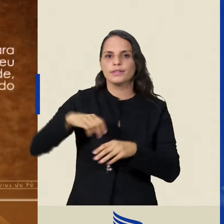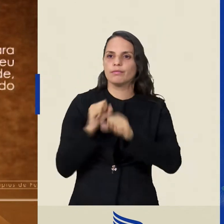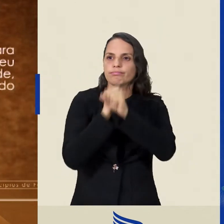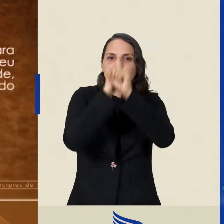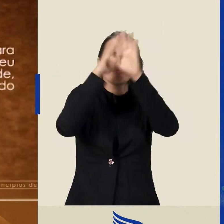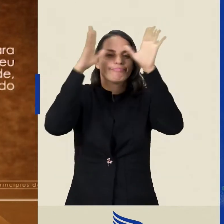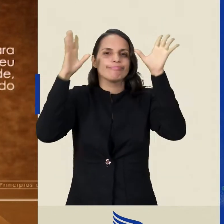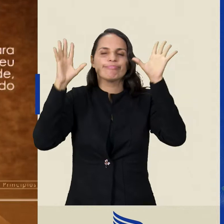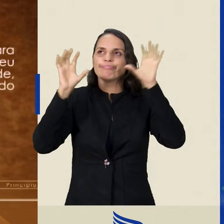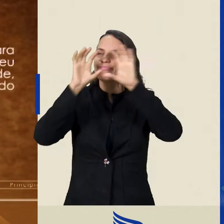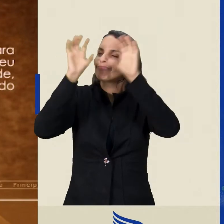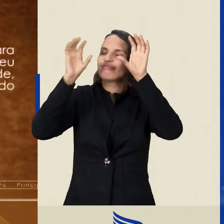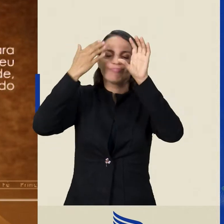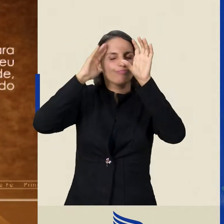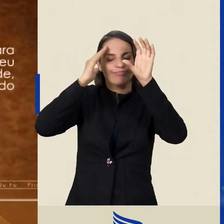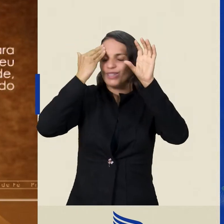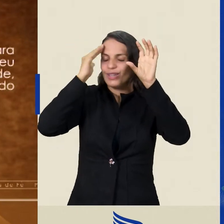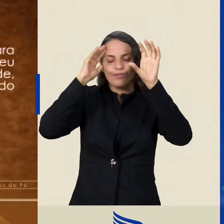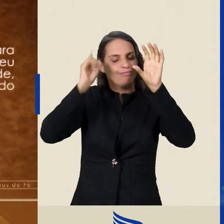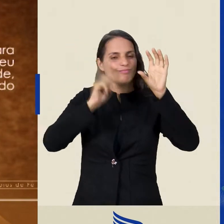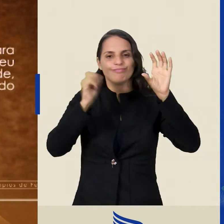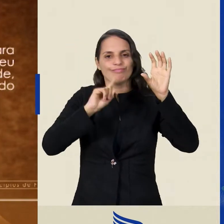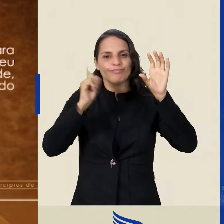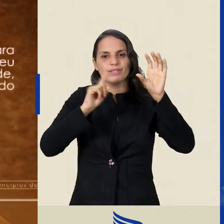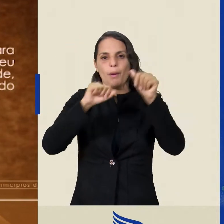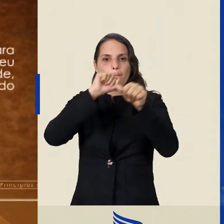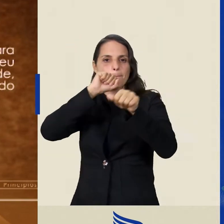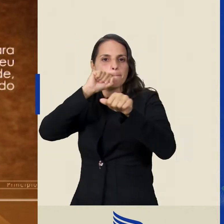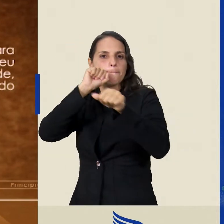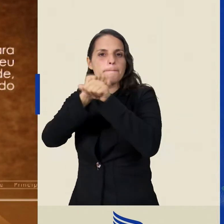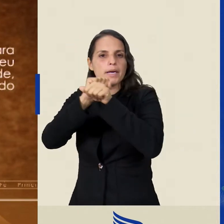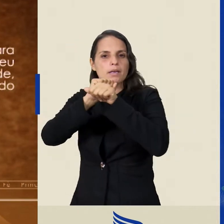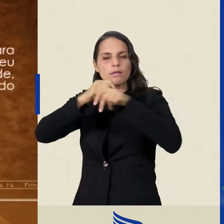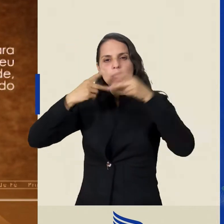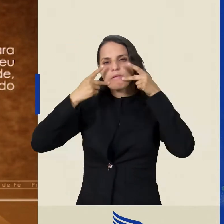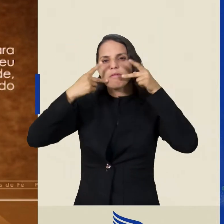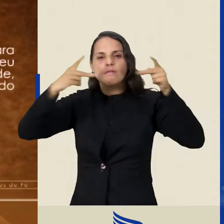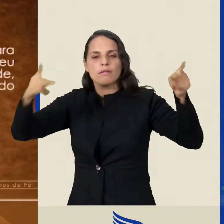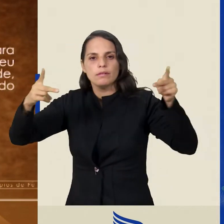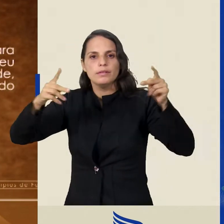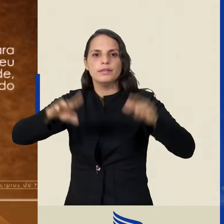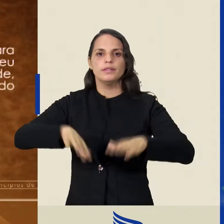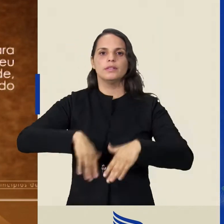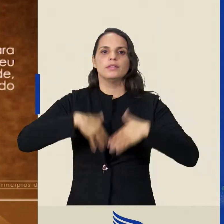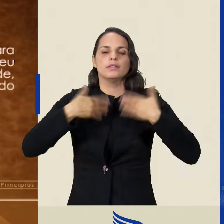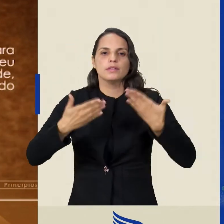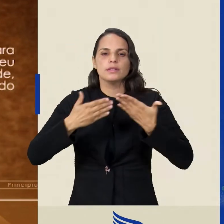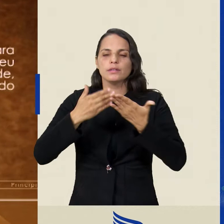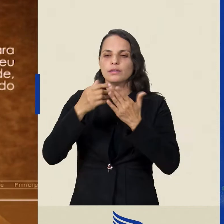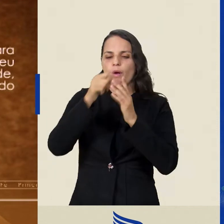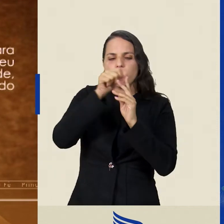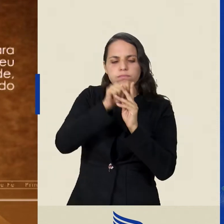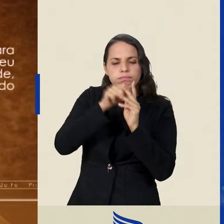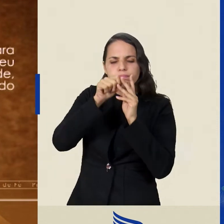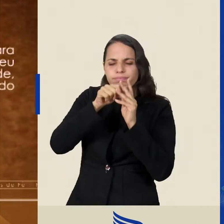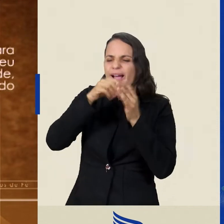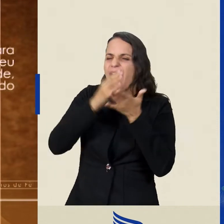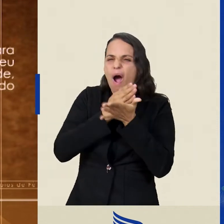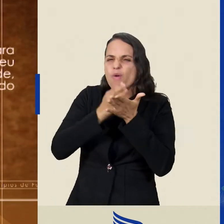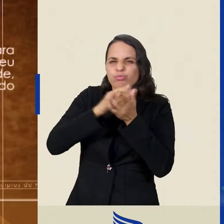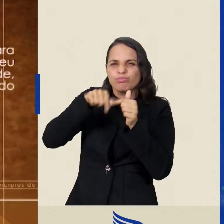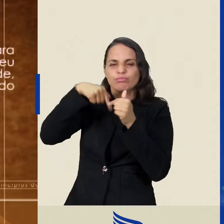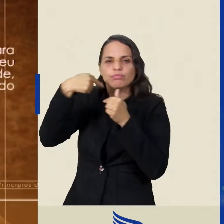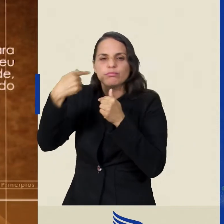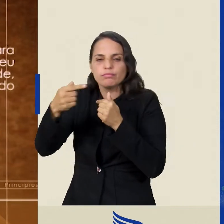compreensão da visão. Interrompeu seu trabalho público. Alguns meses mais tarde, em uma